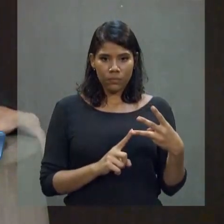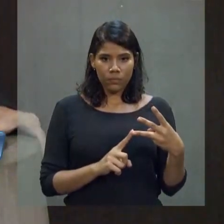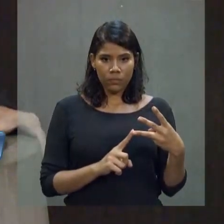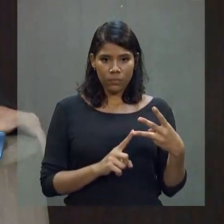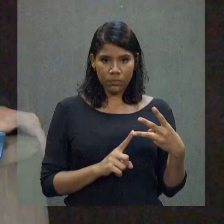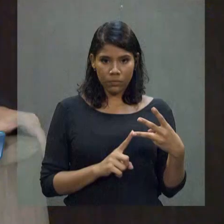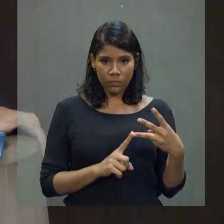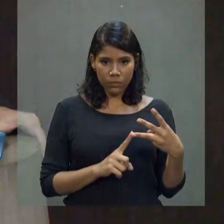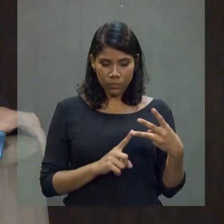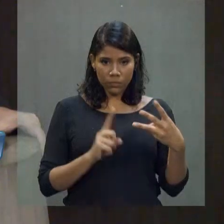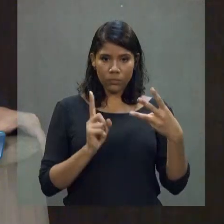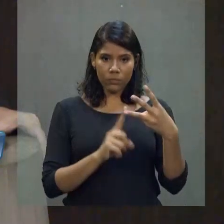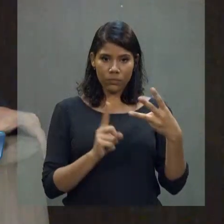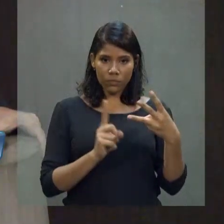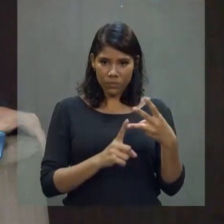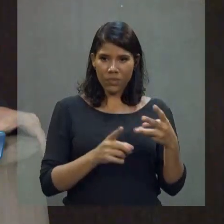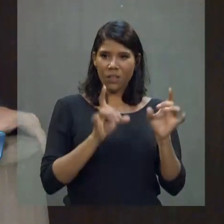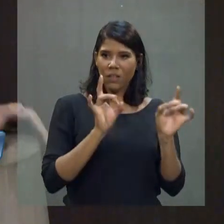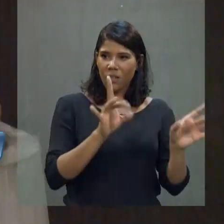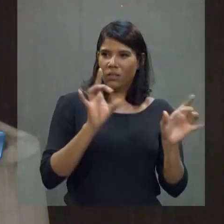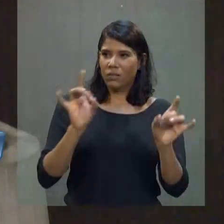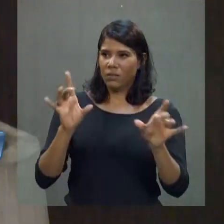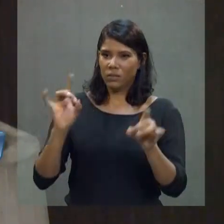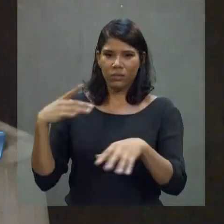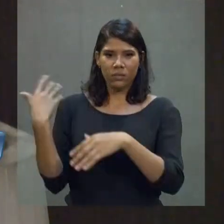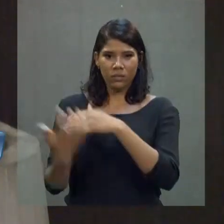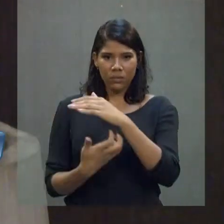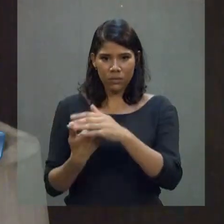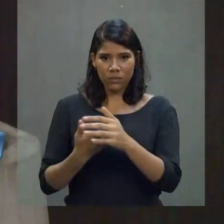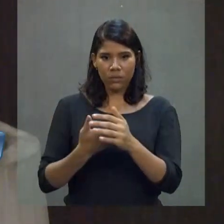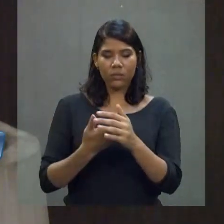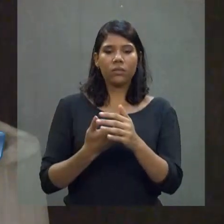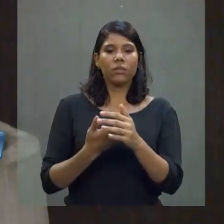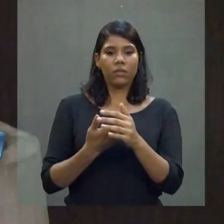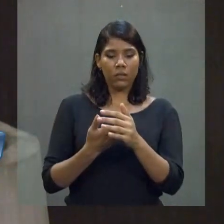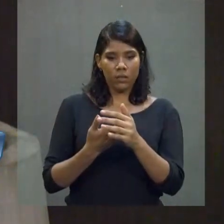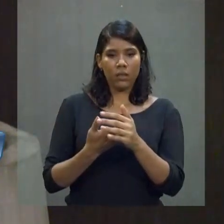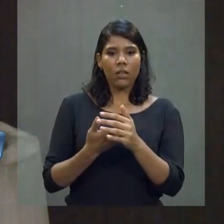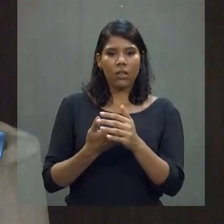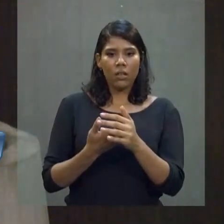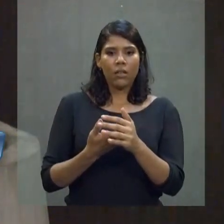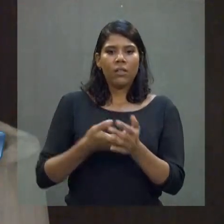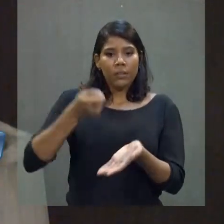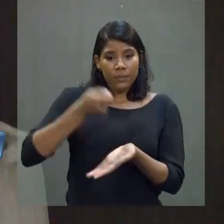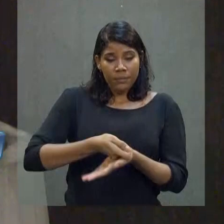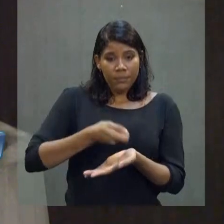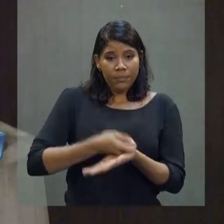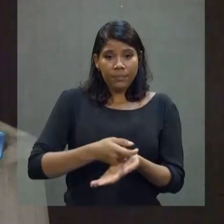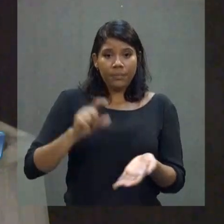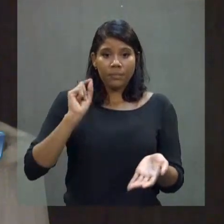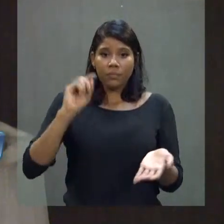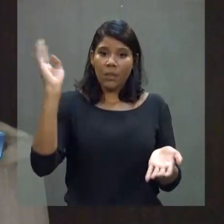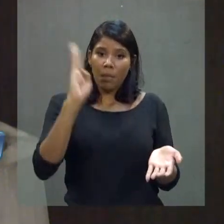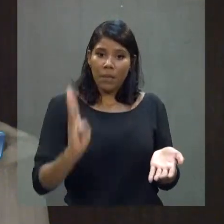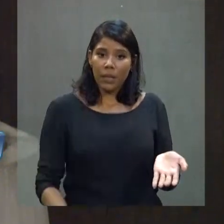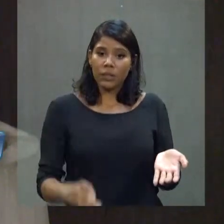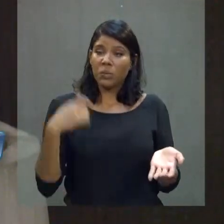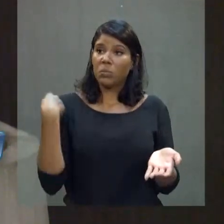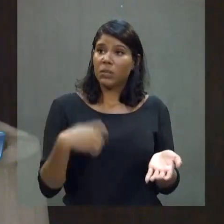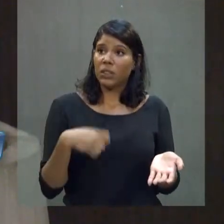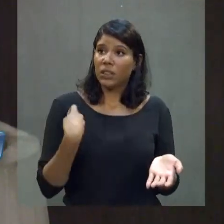essa agressiva privatização, em especial no refino, obriga ao Brasil a importar